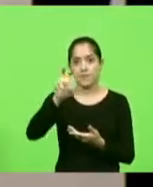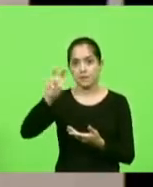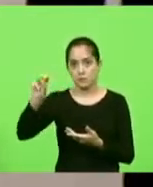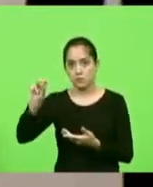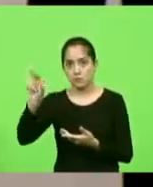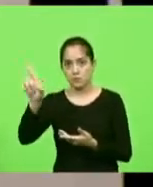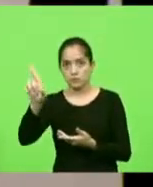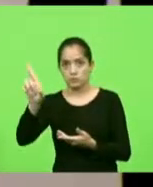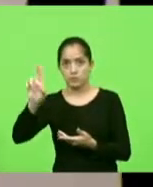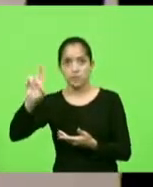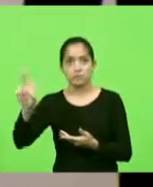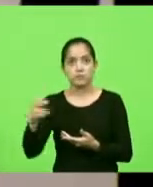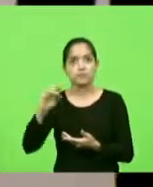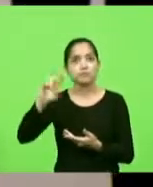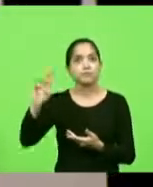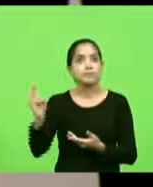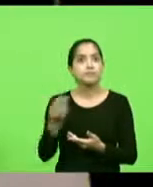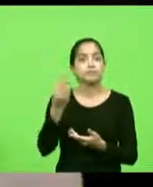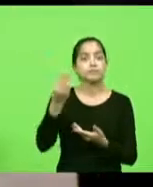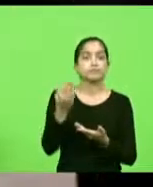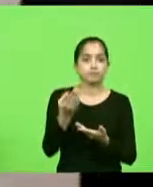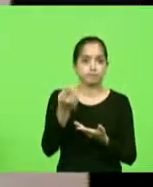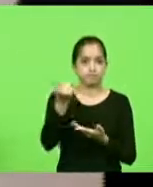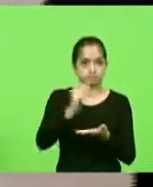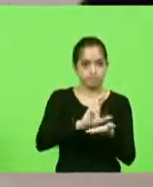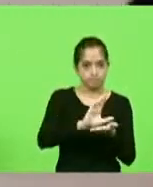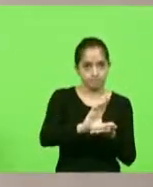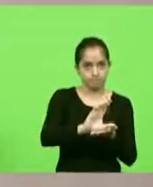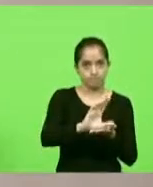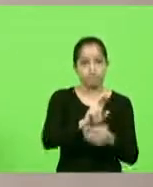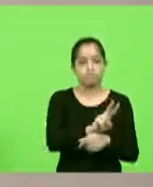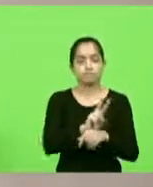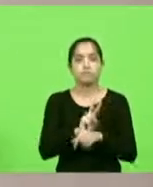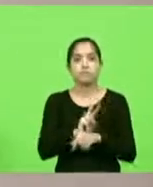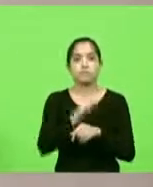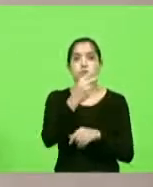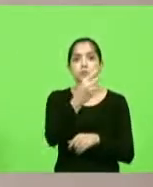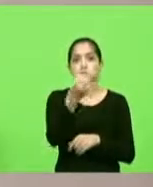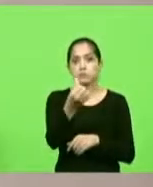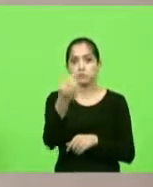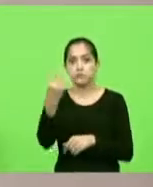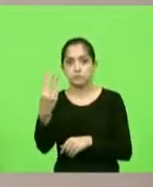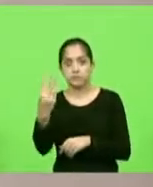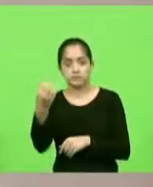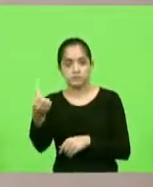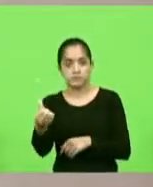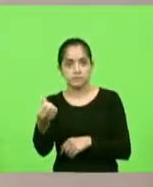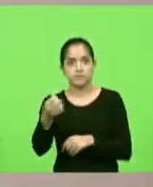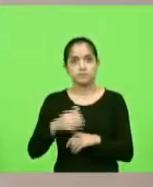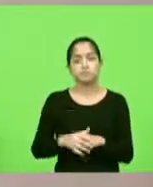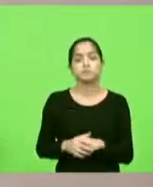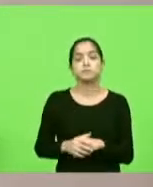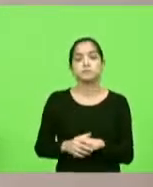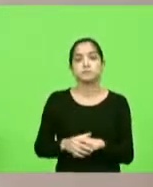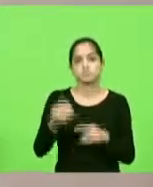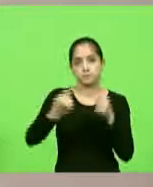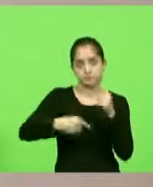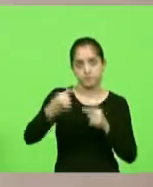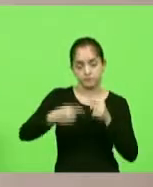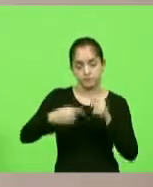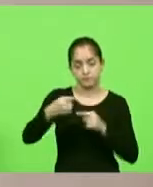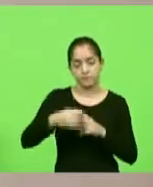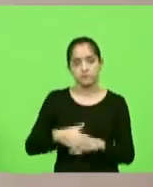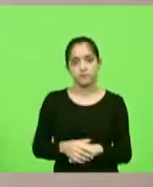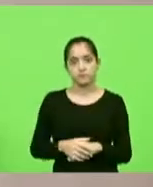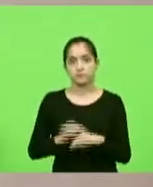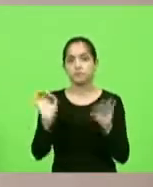R$ 1.500.000 para empréstimos por intermédio da medida provisória 236 de 29 de março de 2021, em discussão. Não